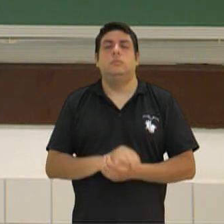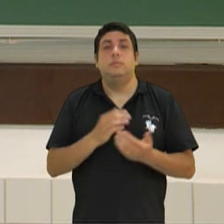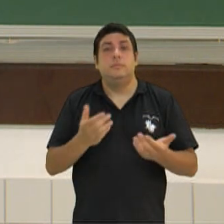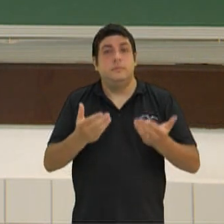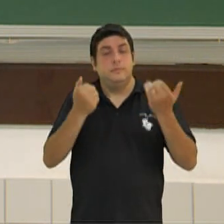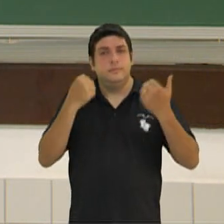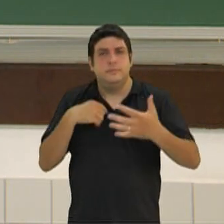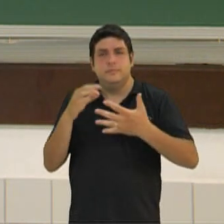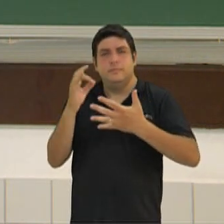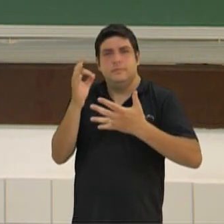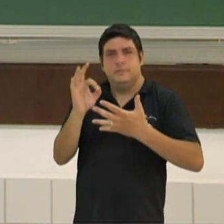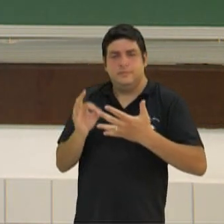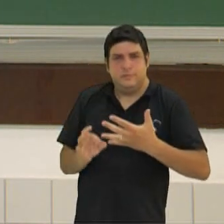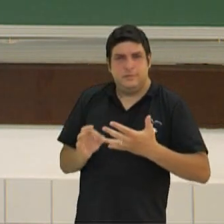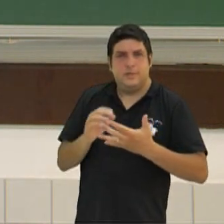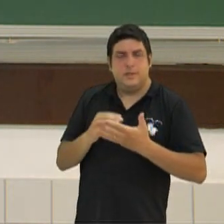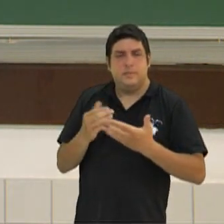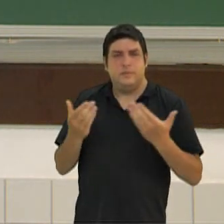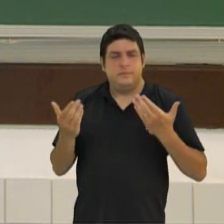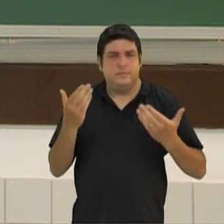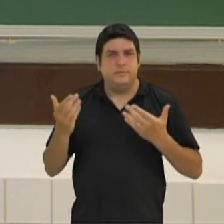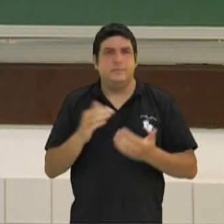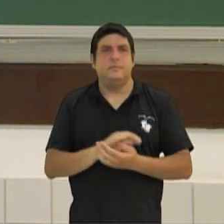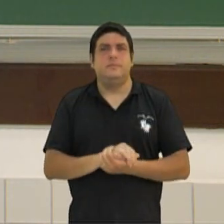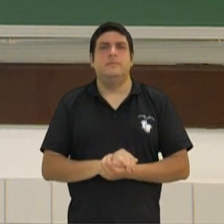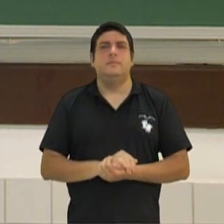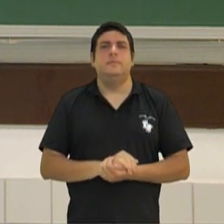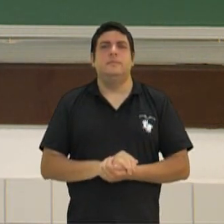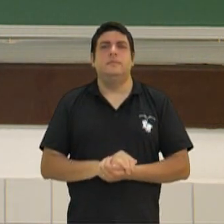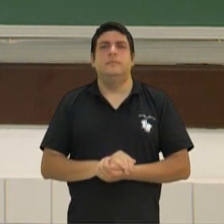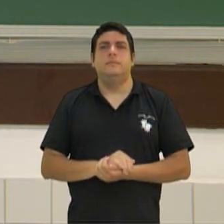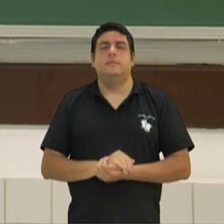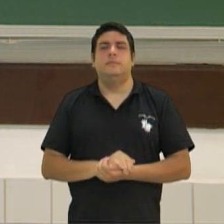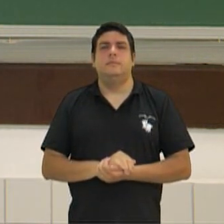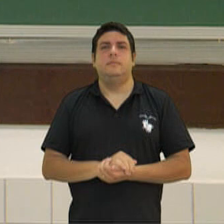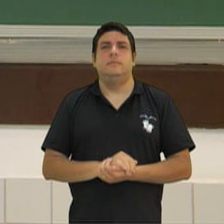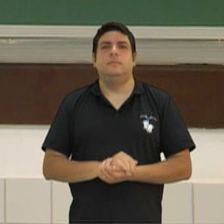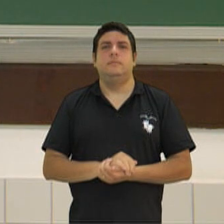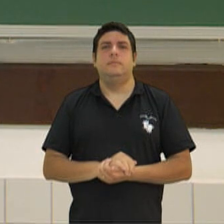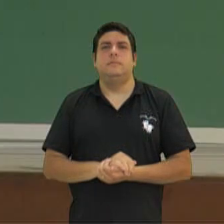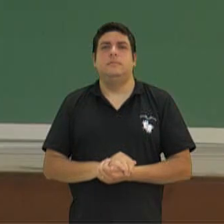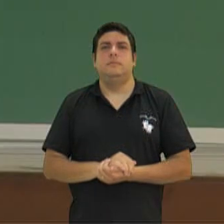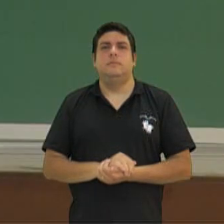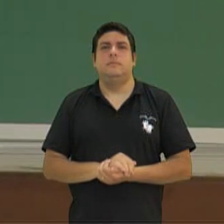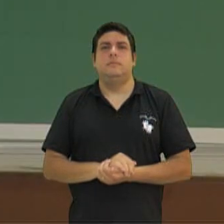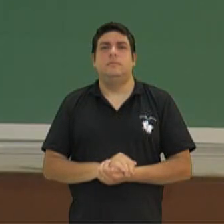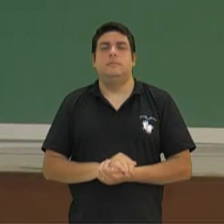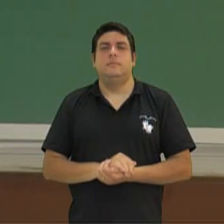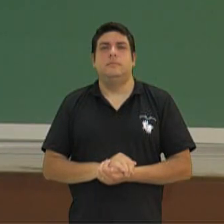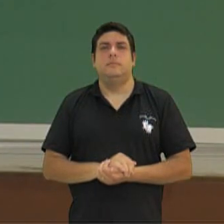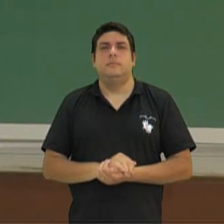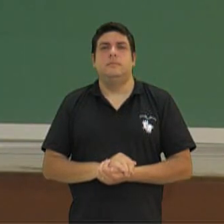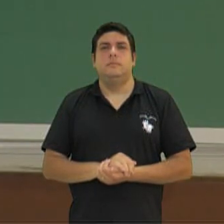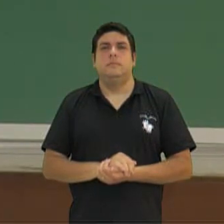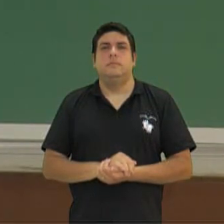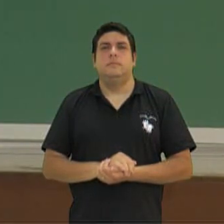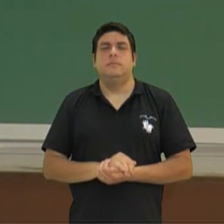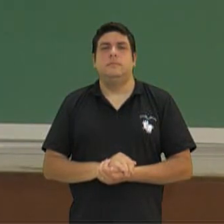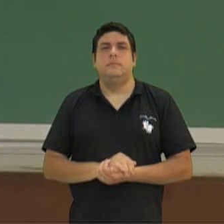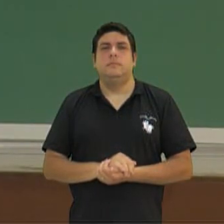Vamos conferir então aqui o nosso exercício de vocabulário? Então vamos lá. Primeiro aqui, ó, spiderweb, que